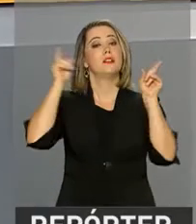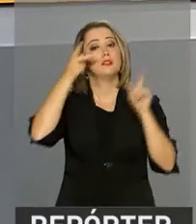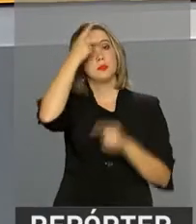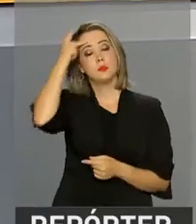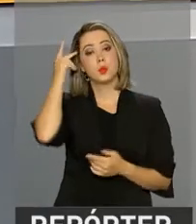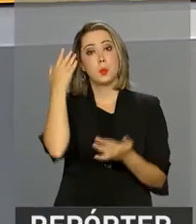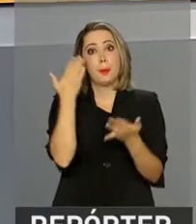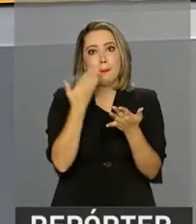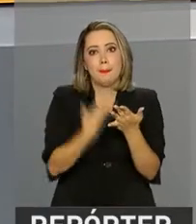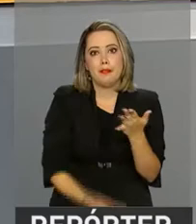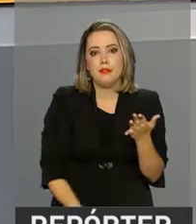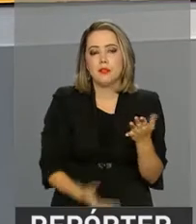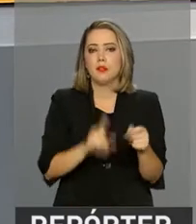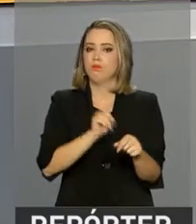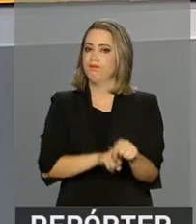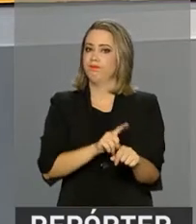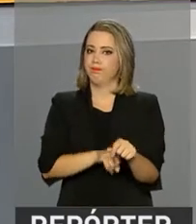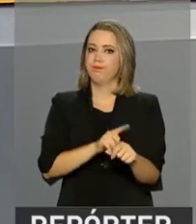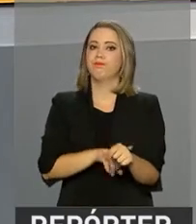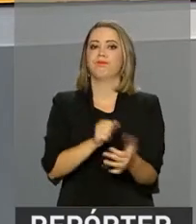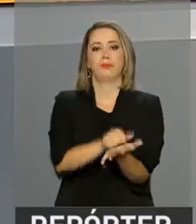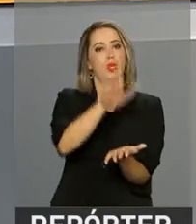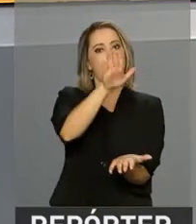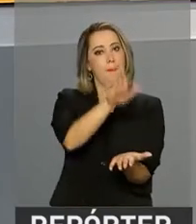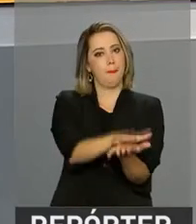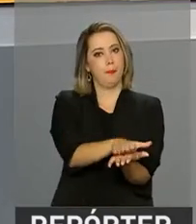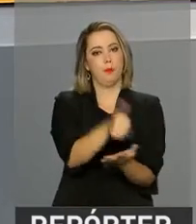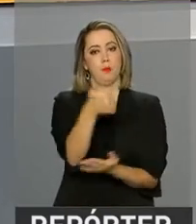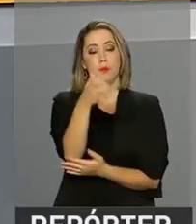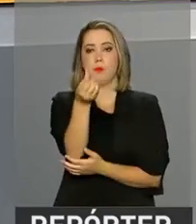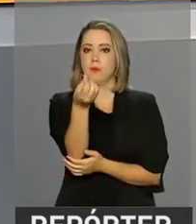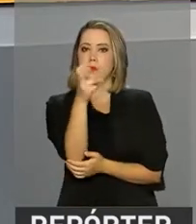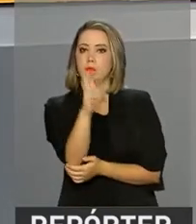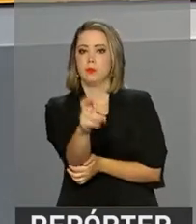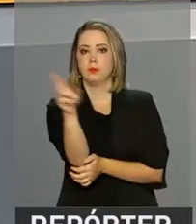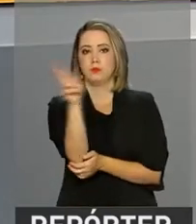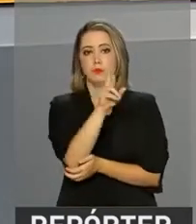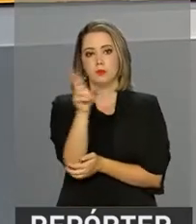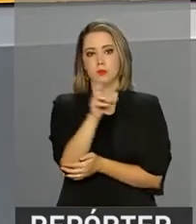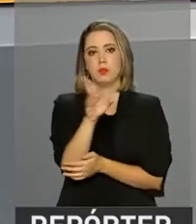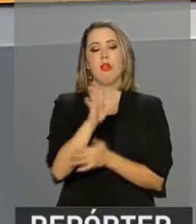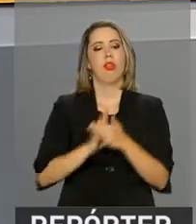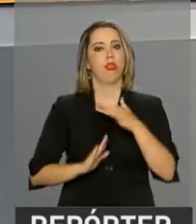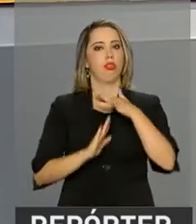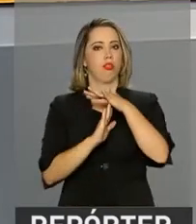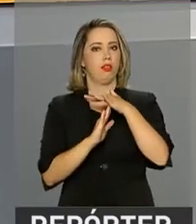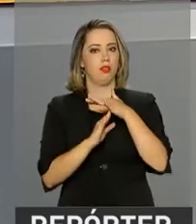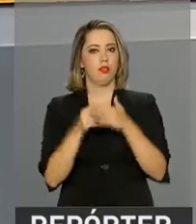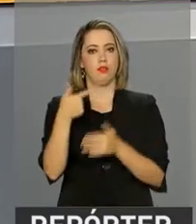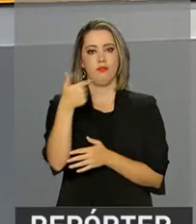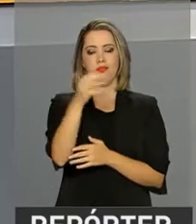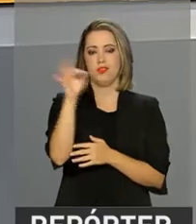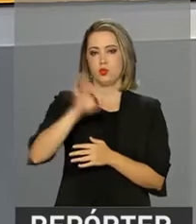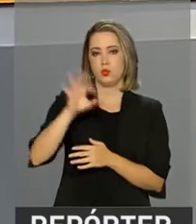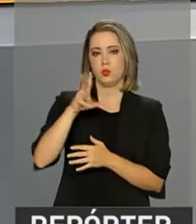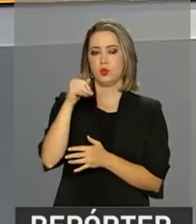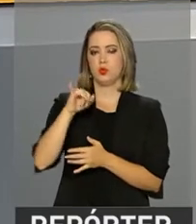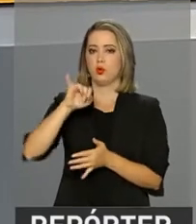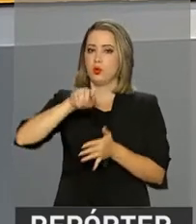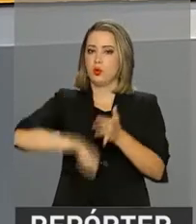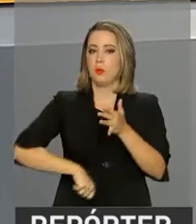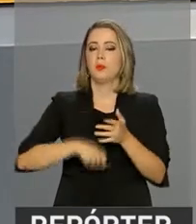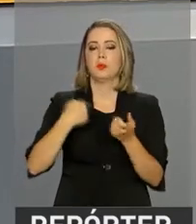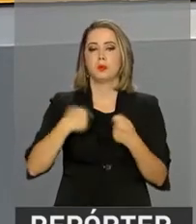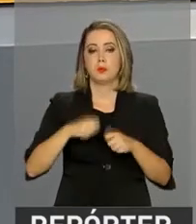está sujeito ao pagamento de multa mínima de R$ 165,00 e máxima de 20% do imposto